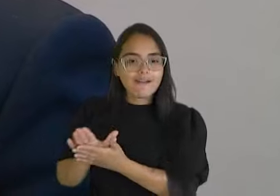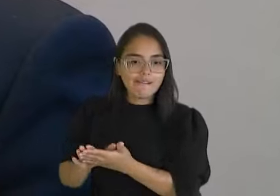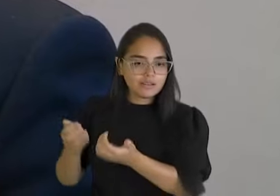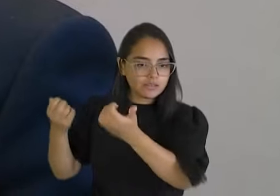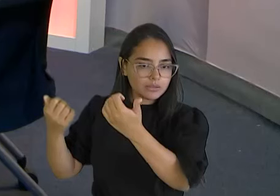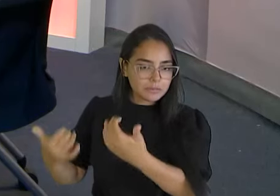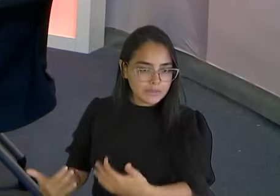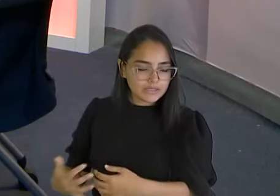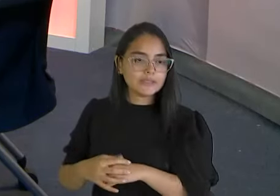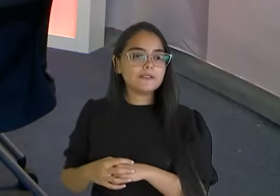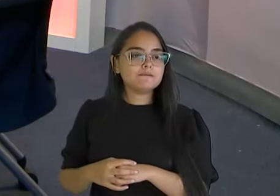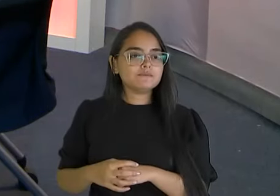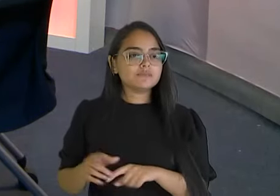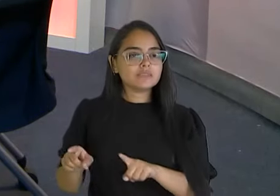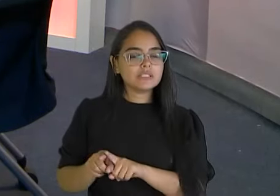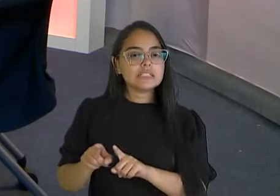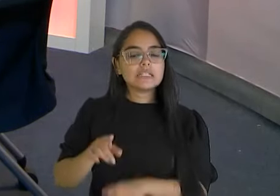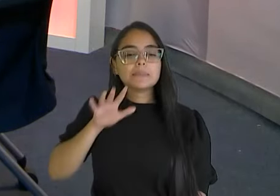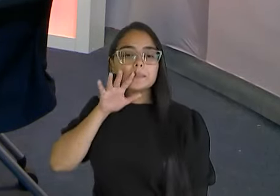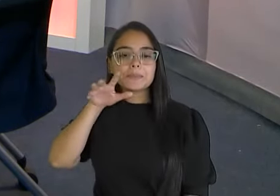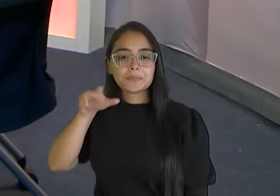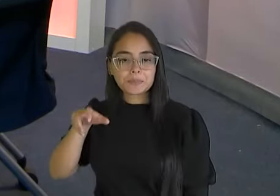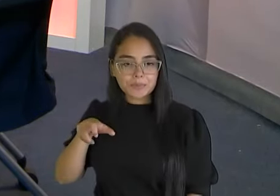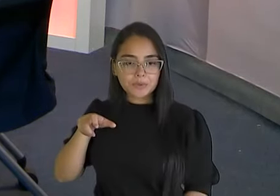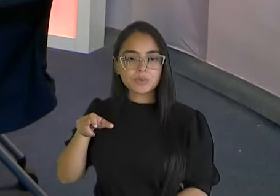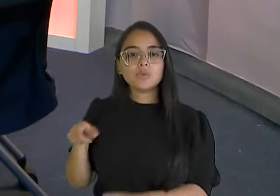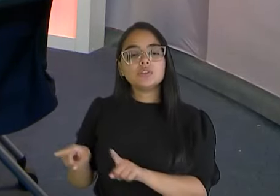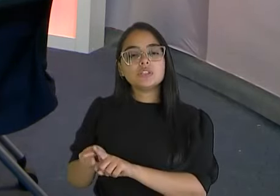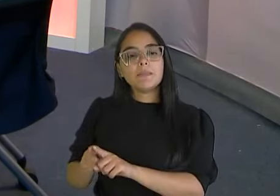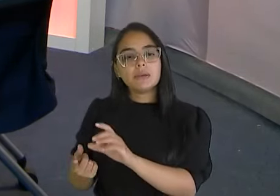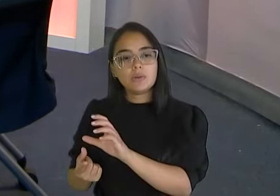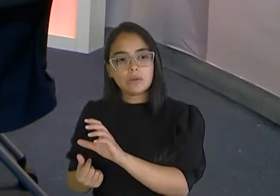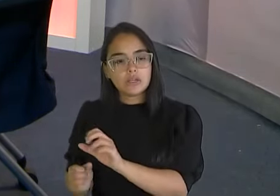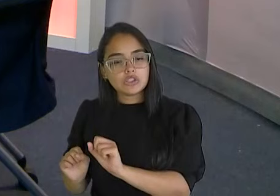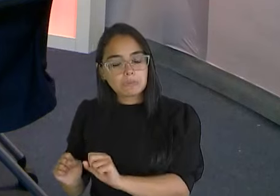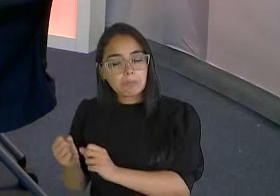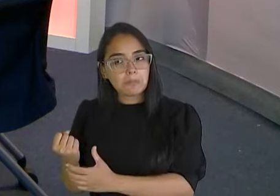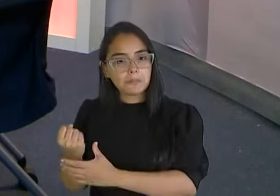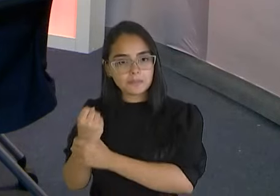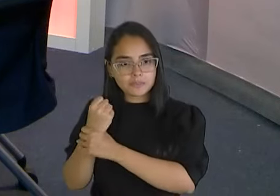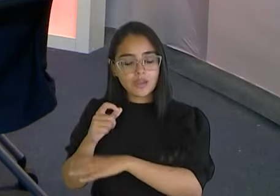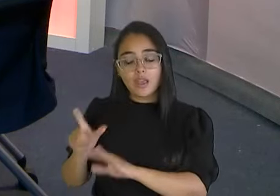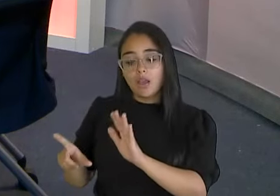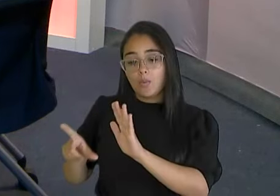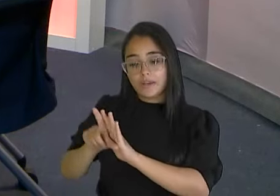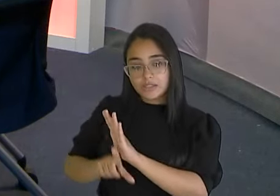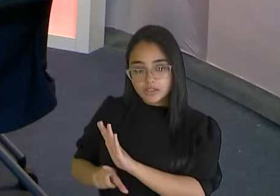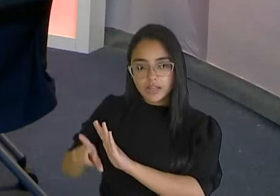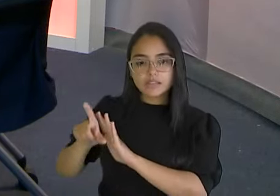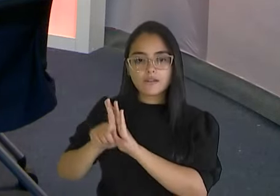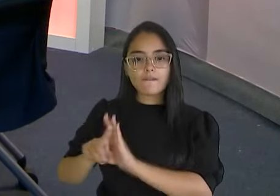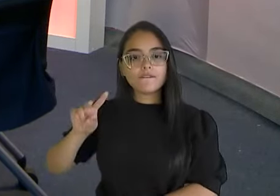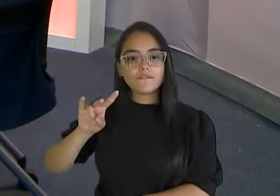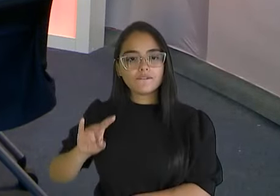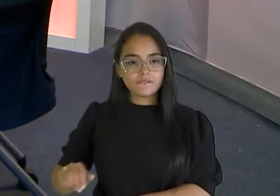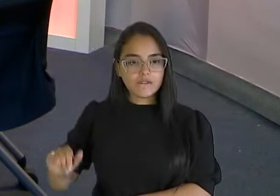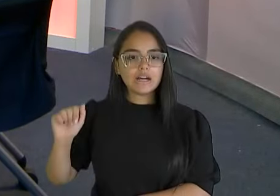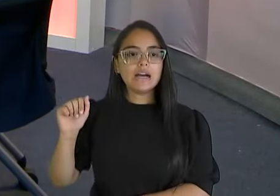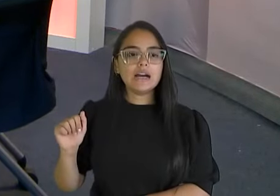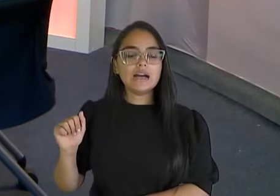faz isso, gera imposto e também resguarda o consumidor. Perfeito, né? Inclusive é uma legislação que vai acarretar